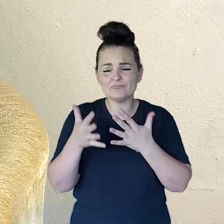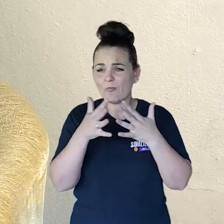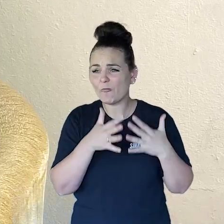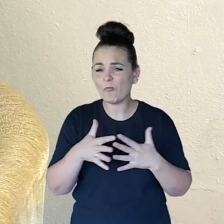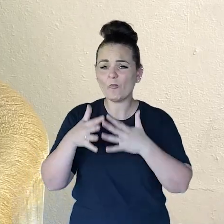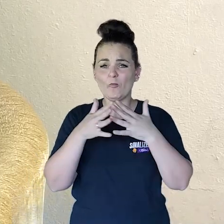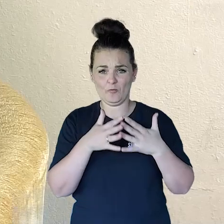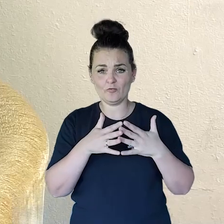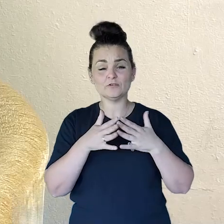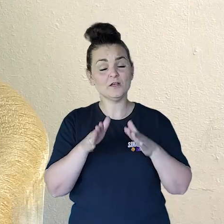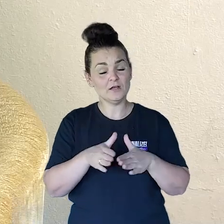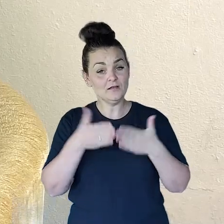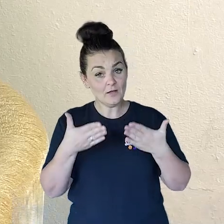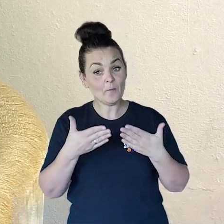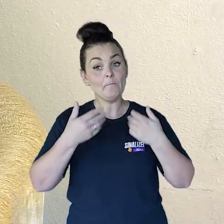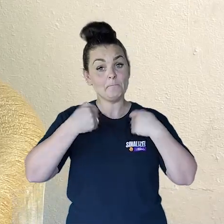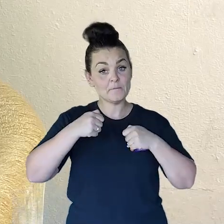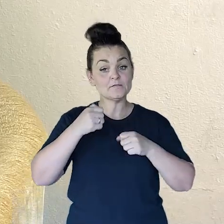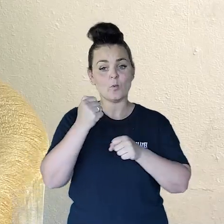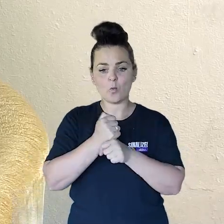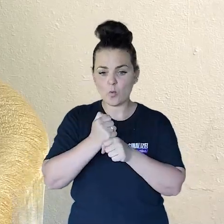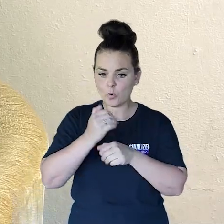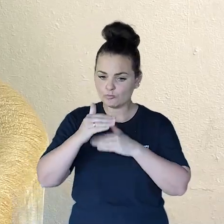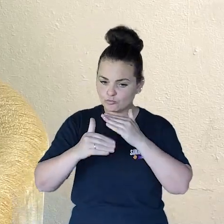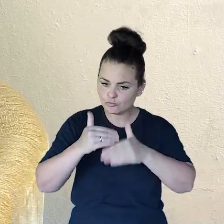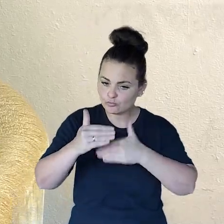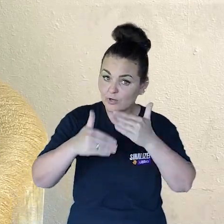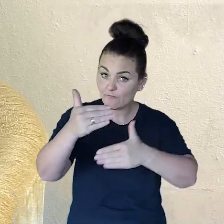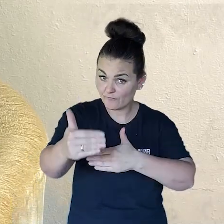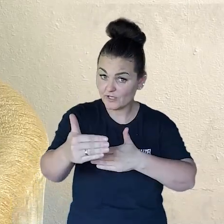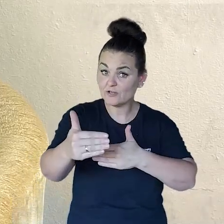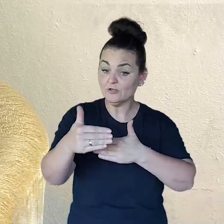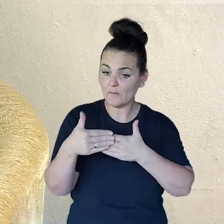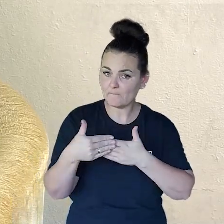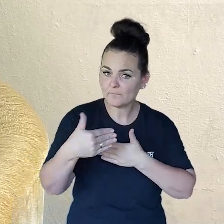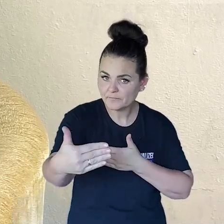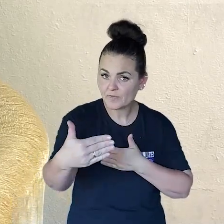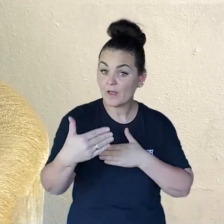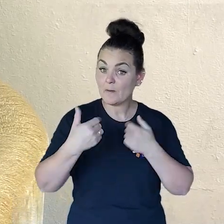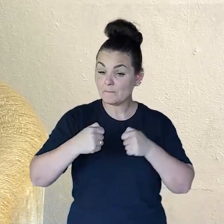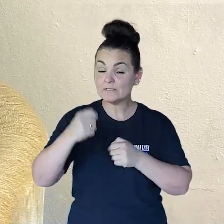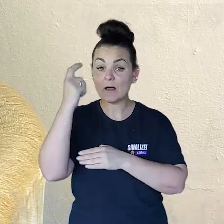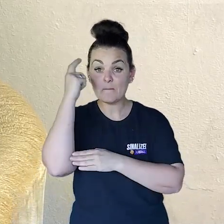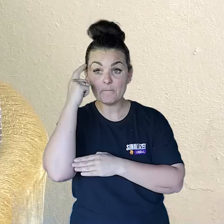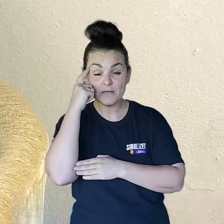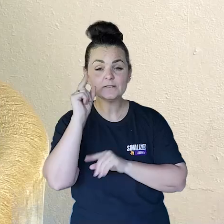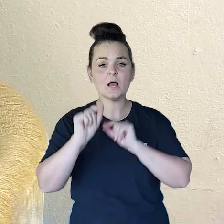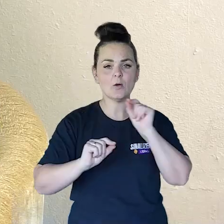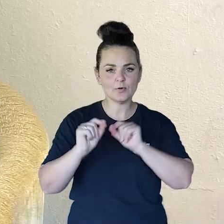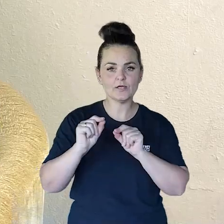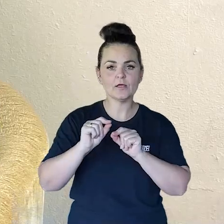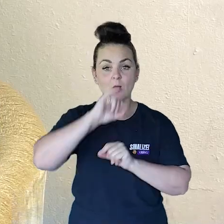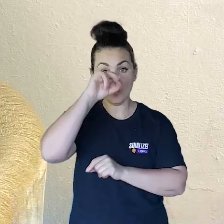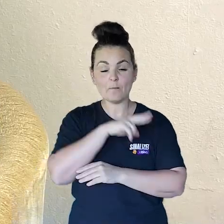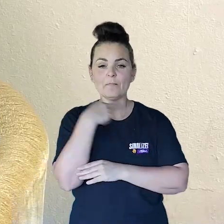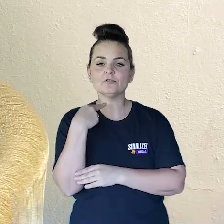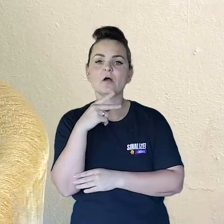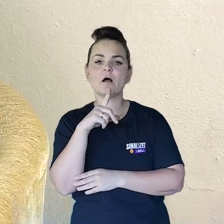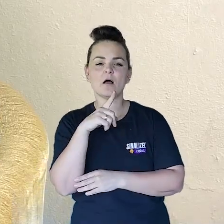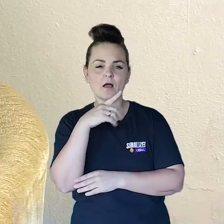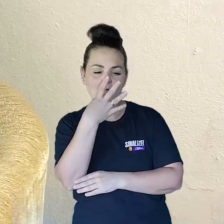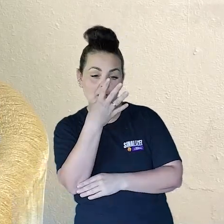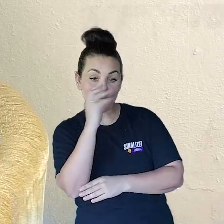o foco principal para os próximos anos é nós pensarmos uma Jaraguá do Sul para daqui 40, 50 anos, porque se nós